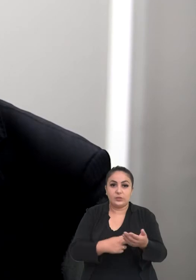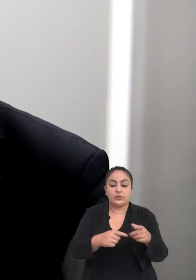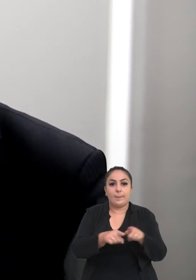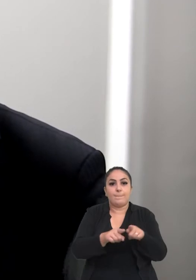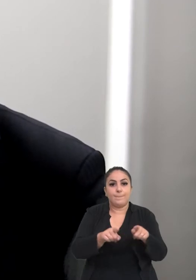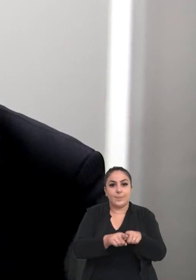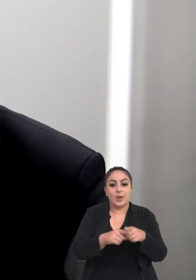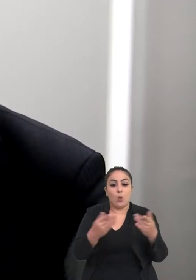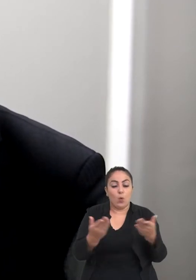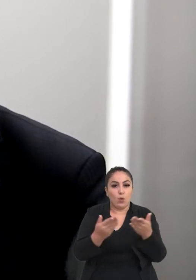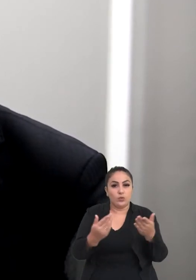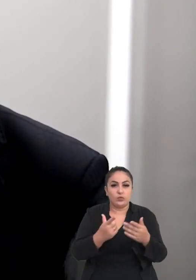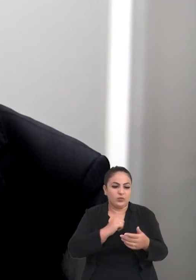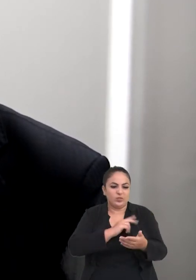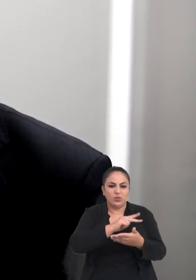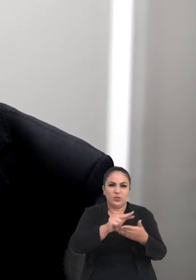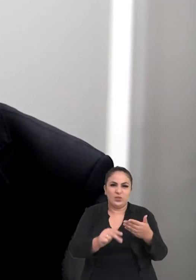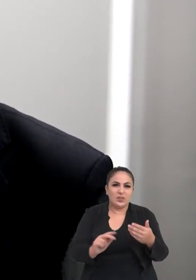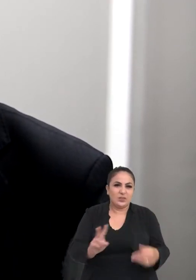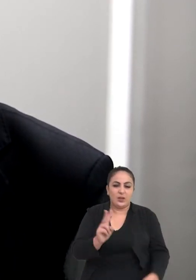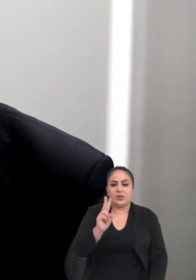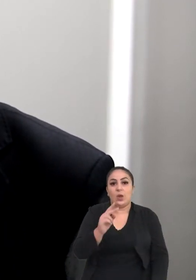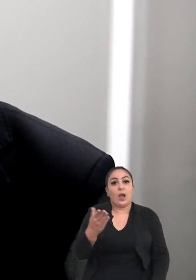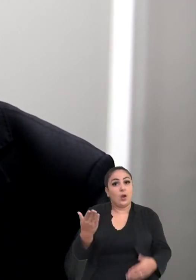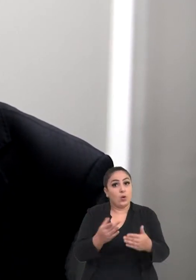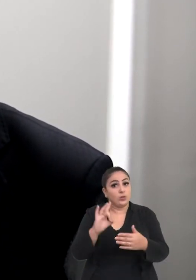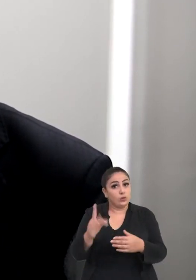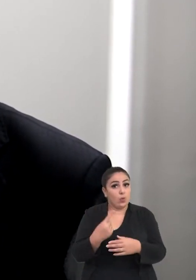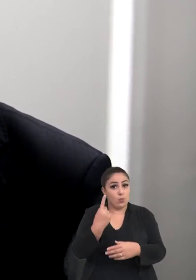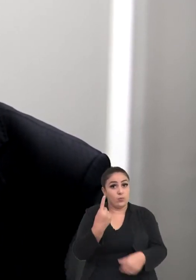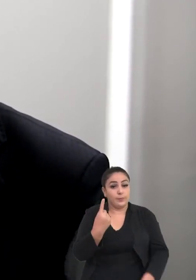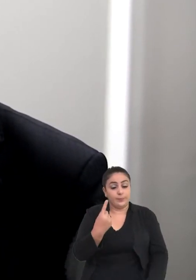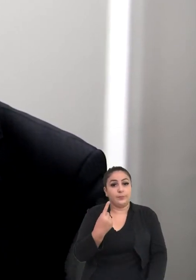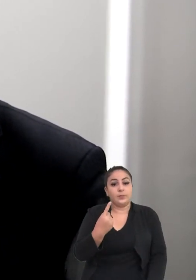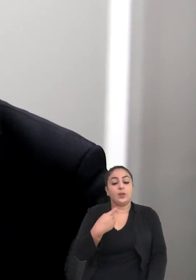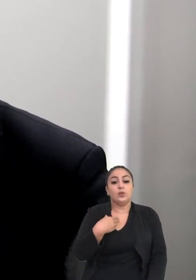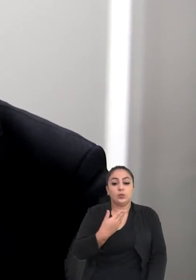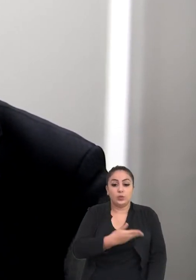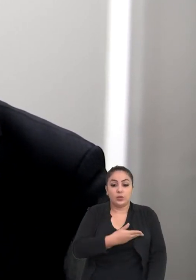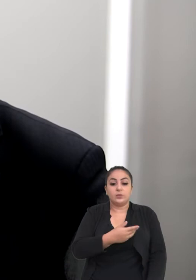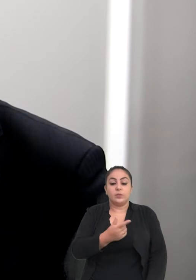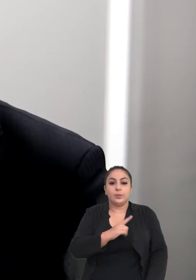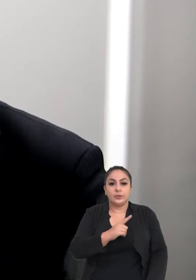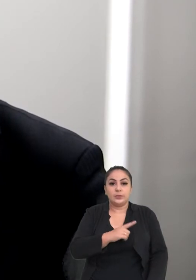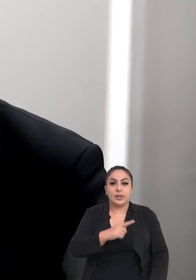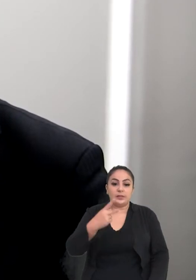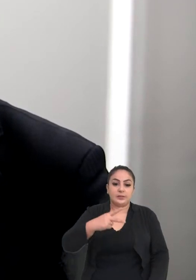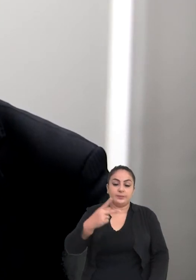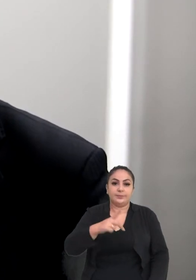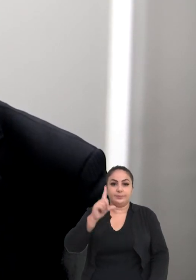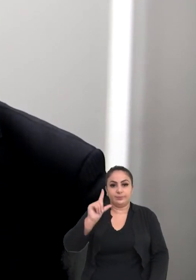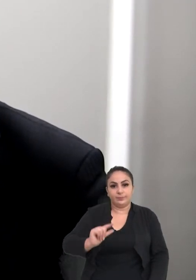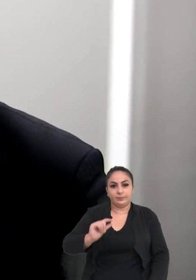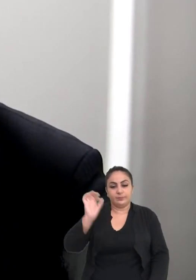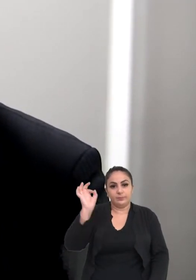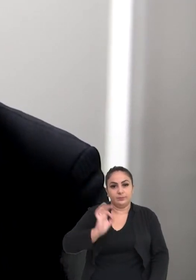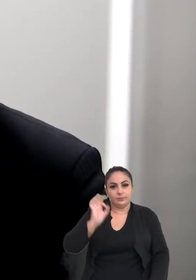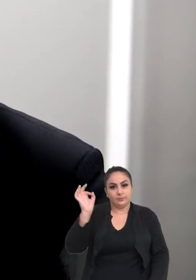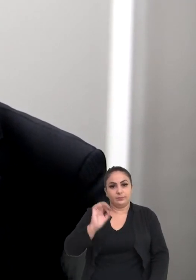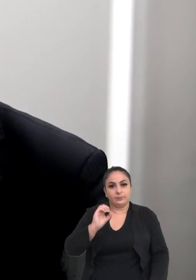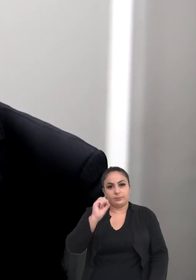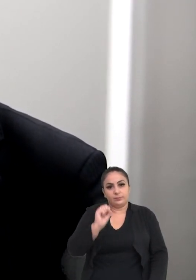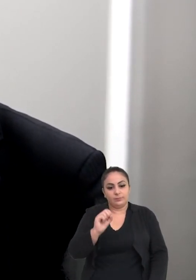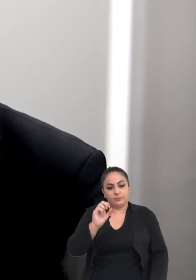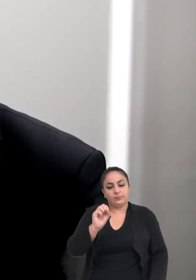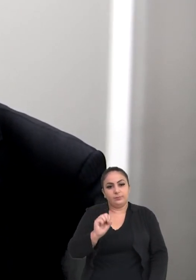também é uma taxa que hoje tinha vários valores e agora vai ser um só, nós vamos ficar com a segunda menor taxa